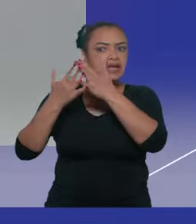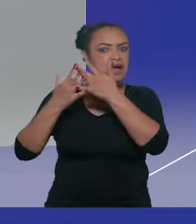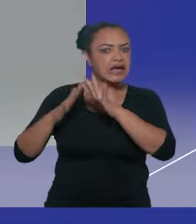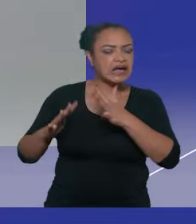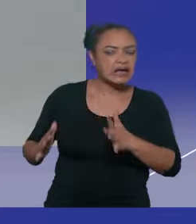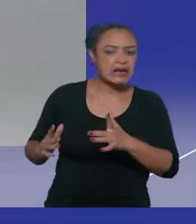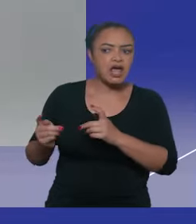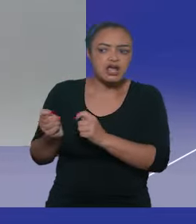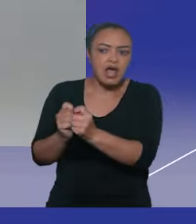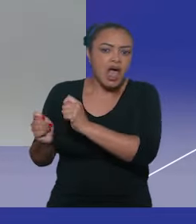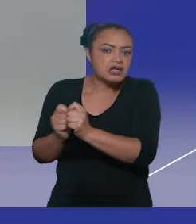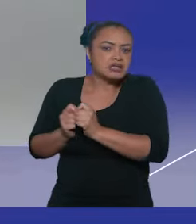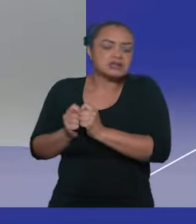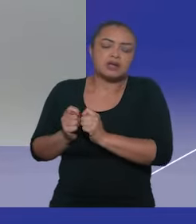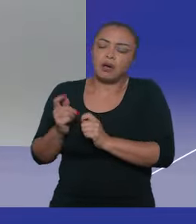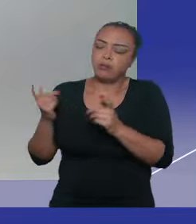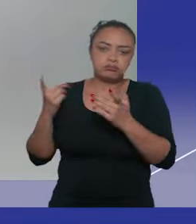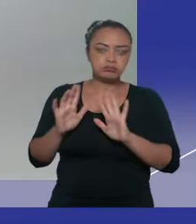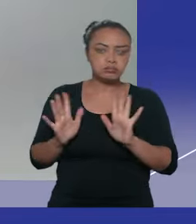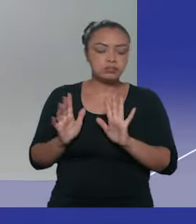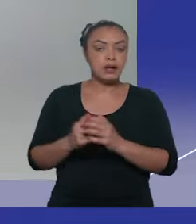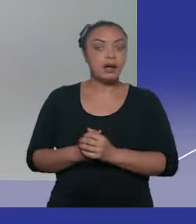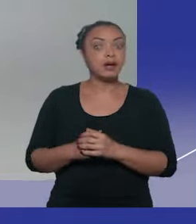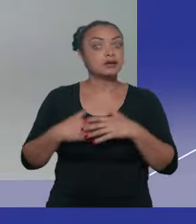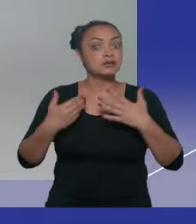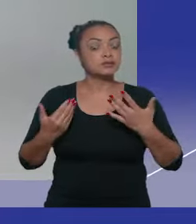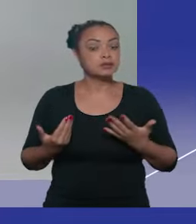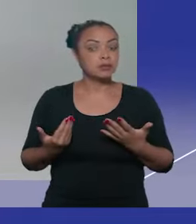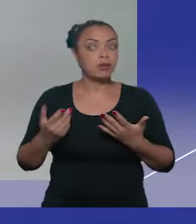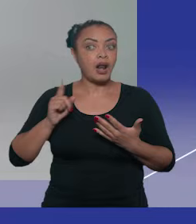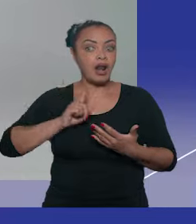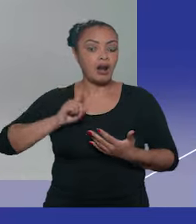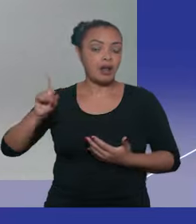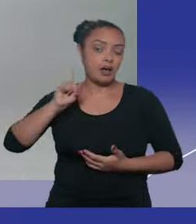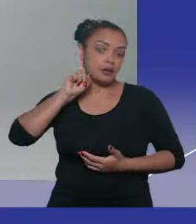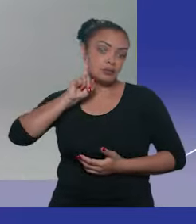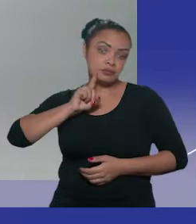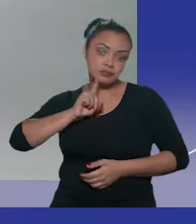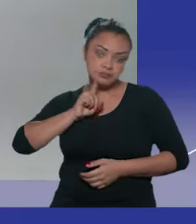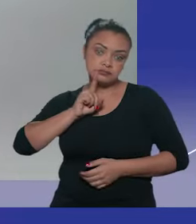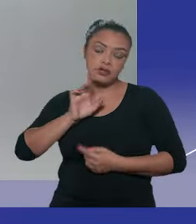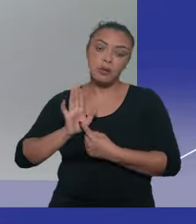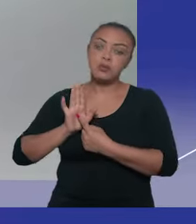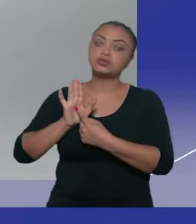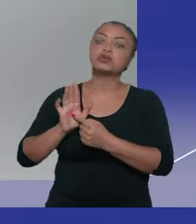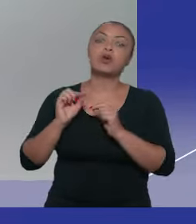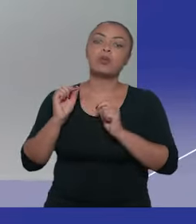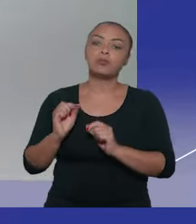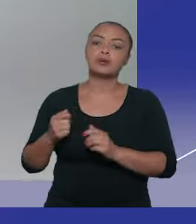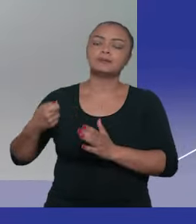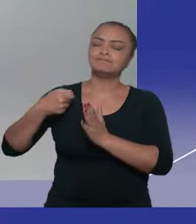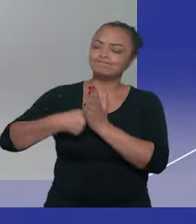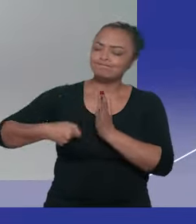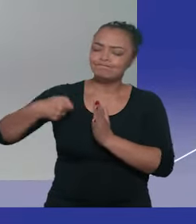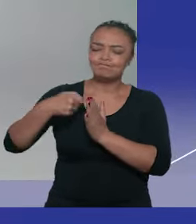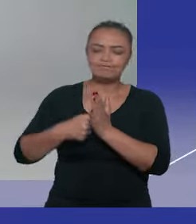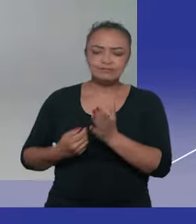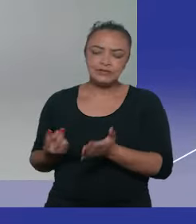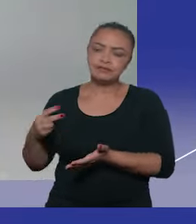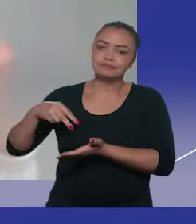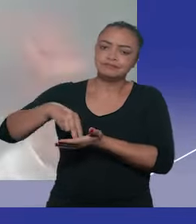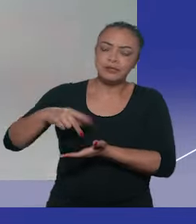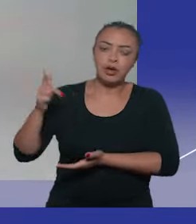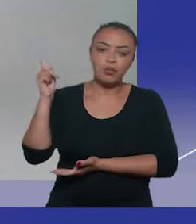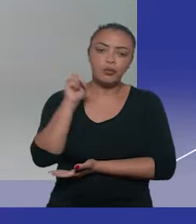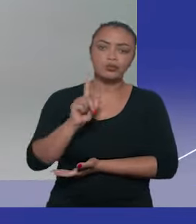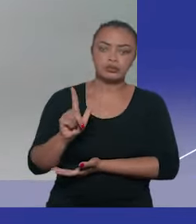dando sinal de crise, de recessão, né? Mas o fato é que a economia americana mostrou muita resiliência, muita